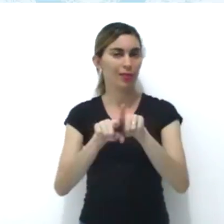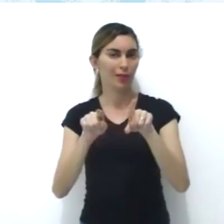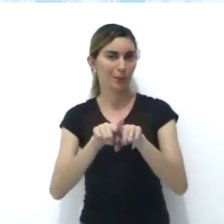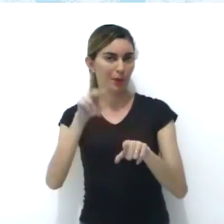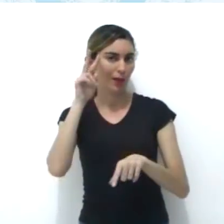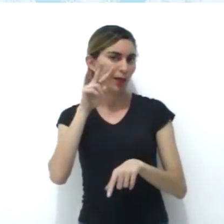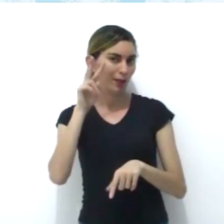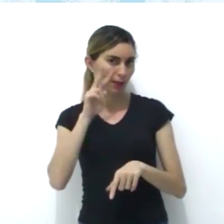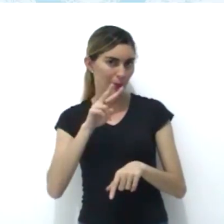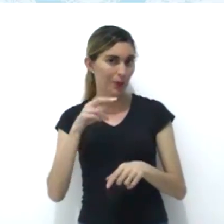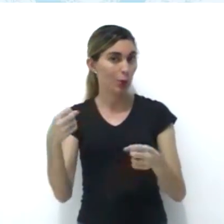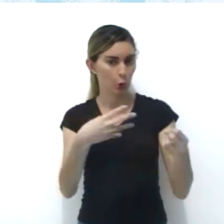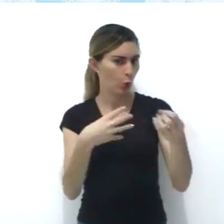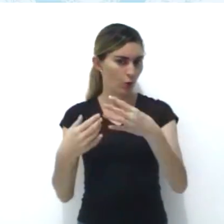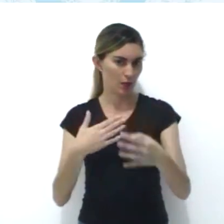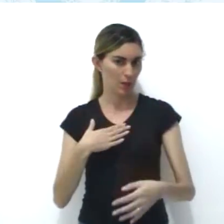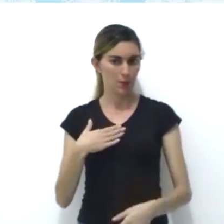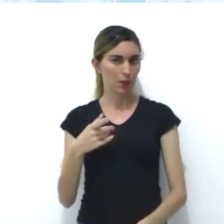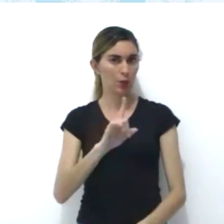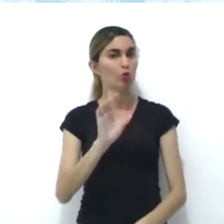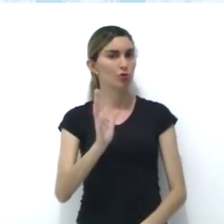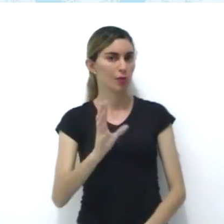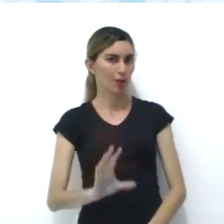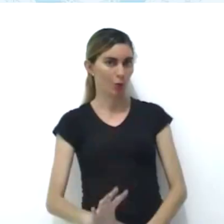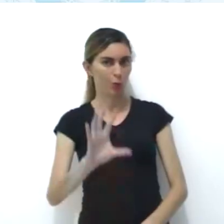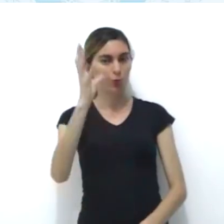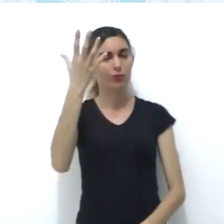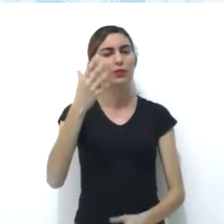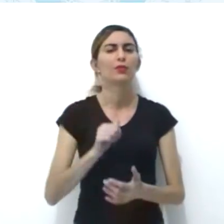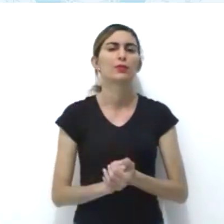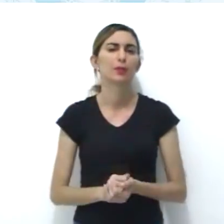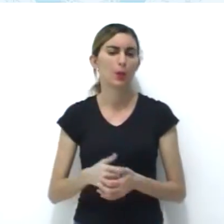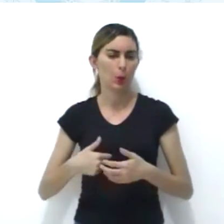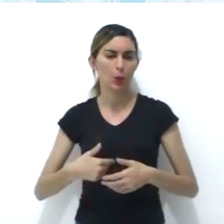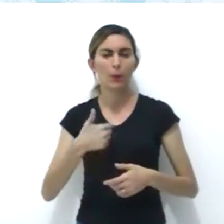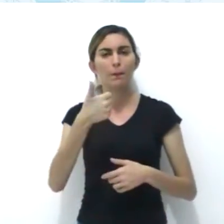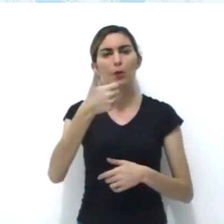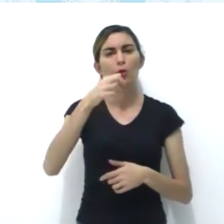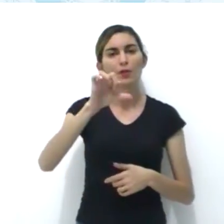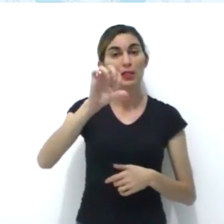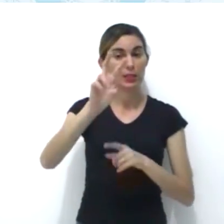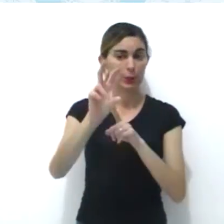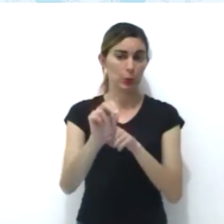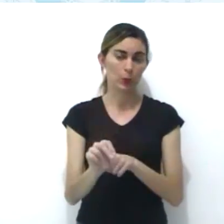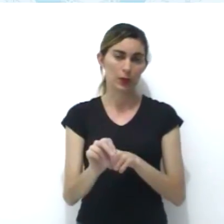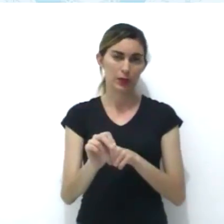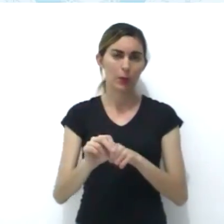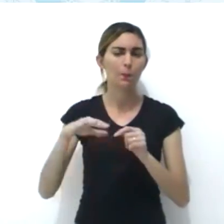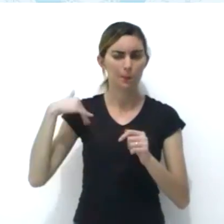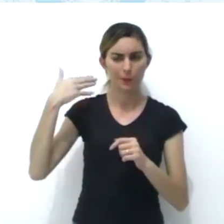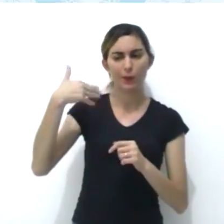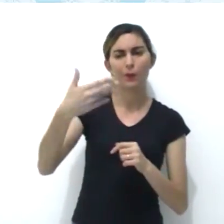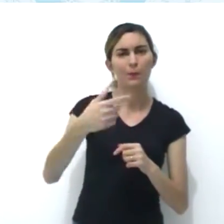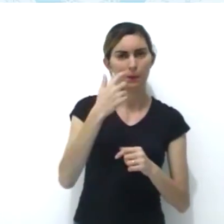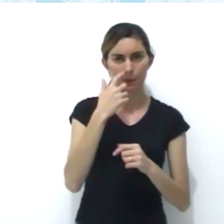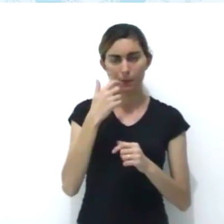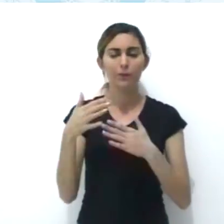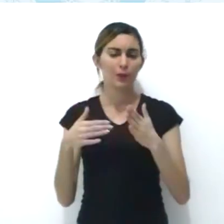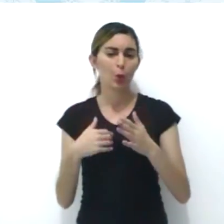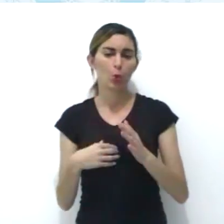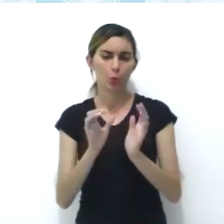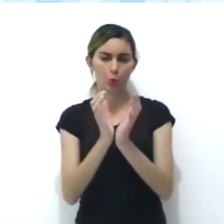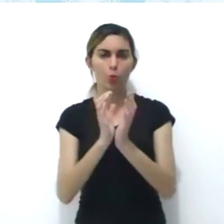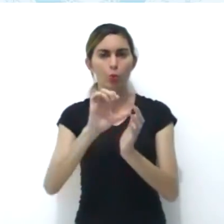aí lembra também que isso não é novidade de Alessandra, não. Já aconteceu, eu não era nem nascida, década de 50. Então, faz um bom